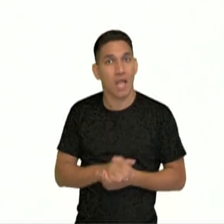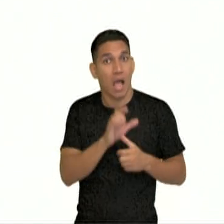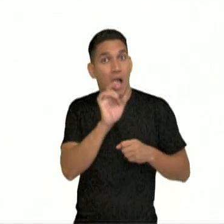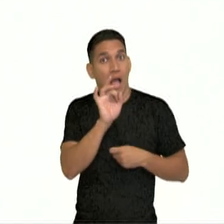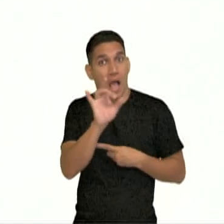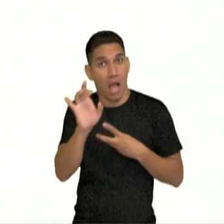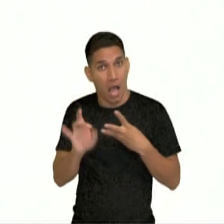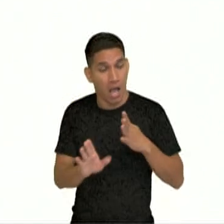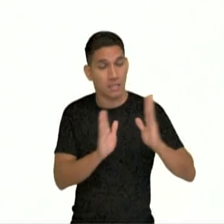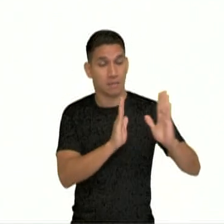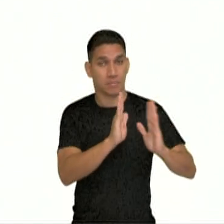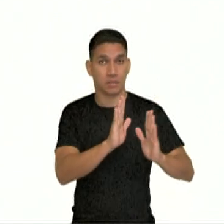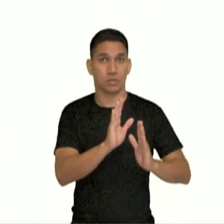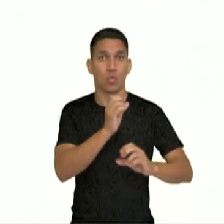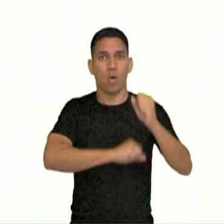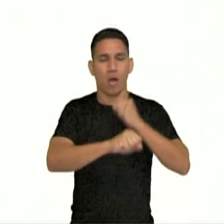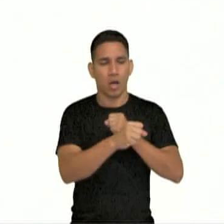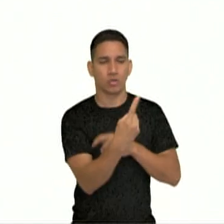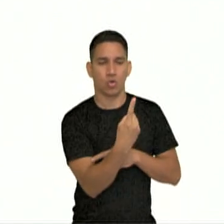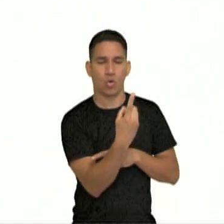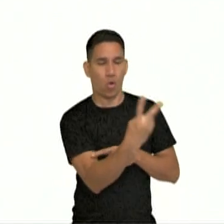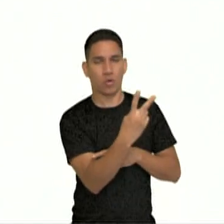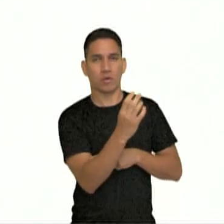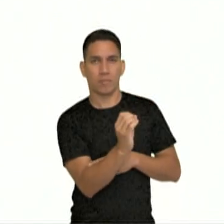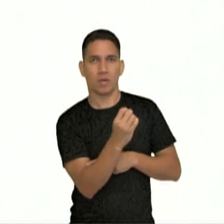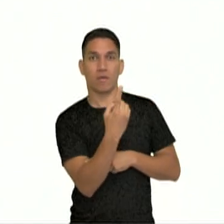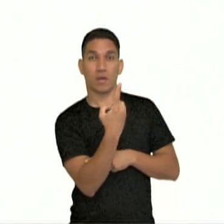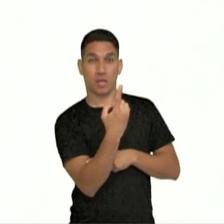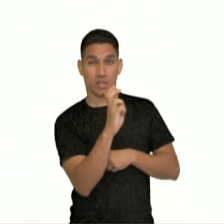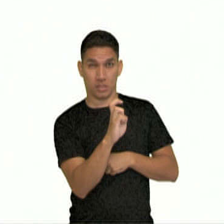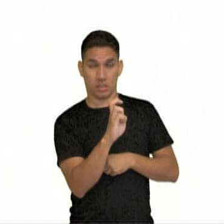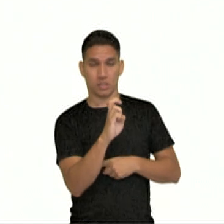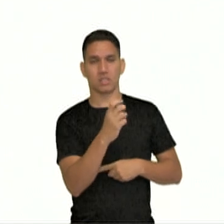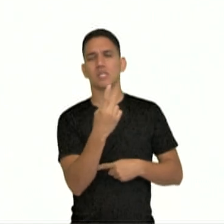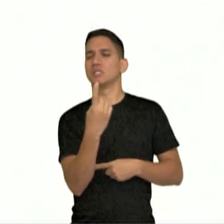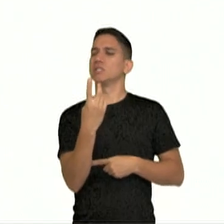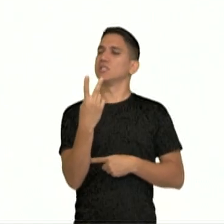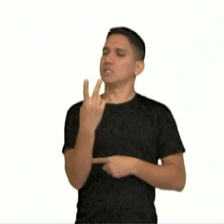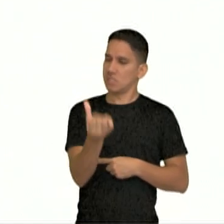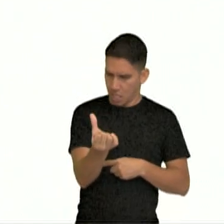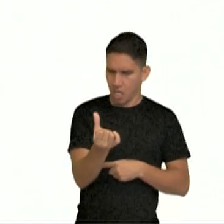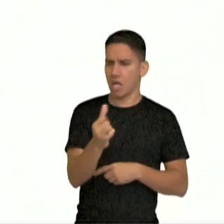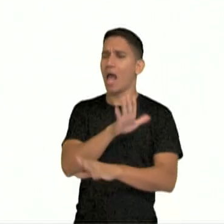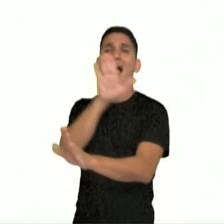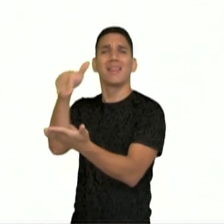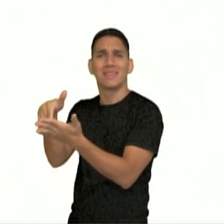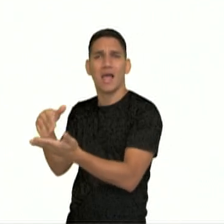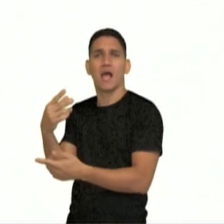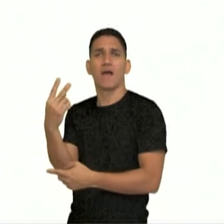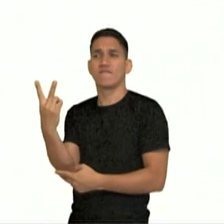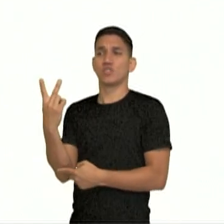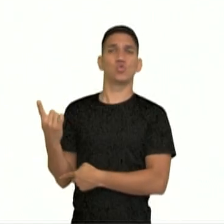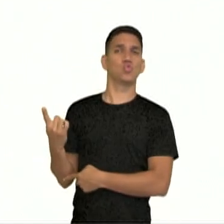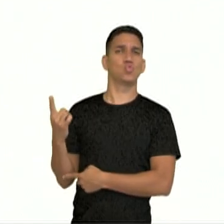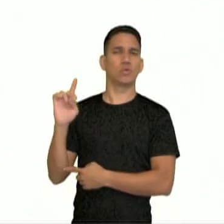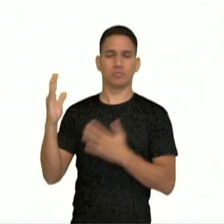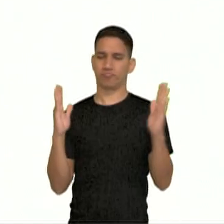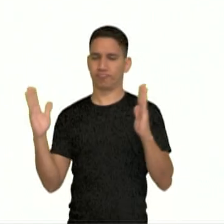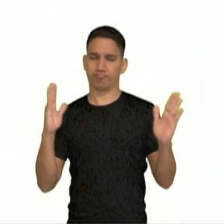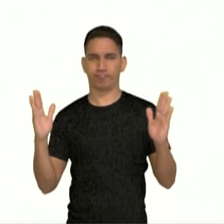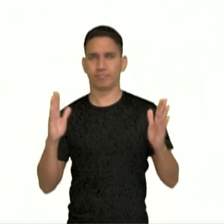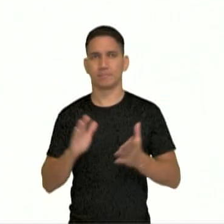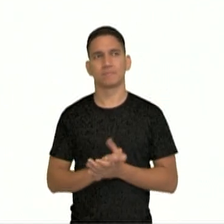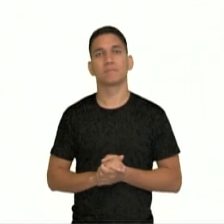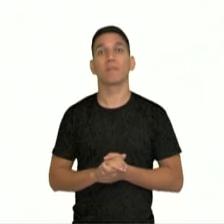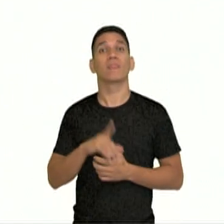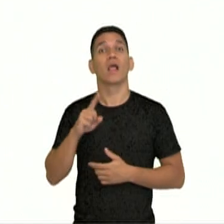período, né? Em 2015, 16 até 2021, que é uma expectativa ali, né? Então, o